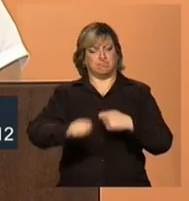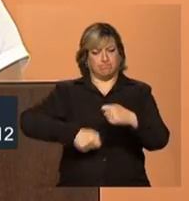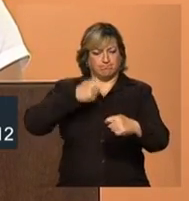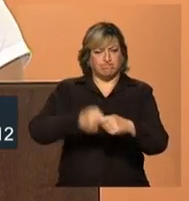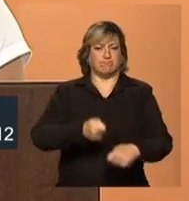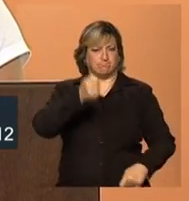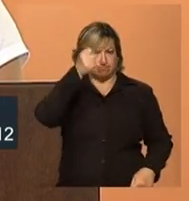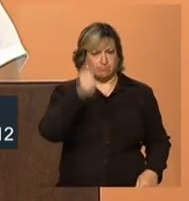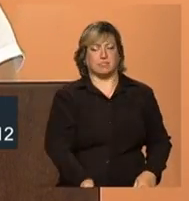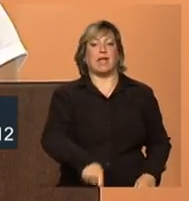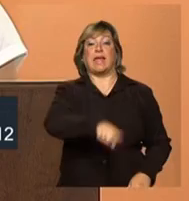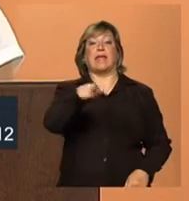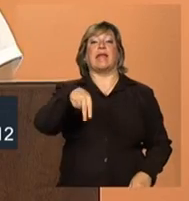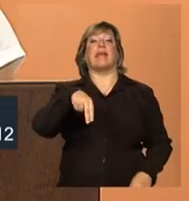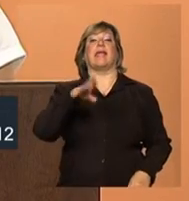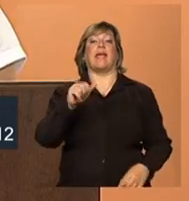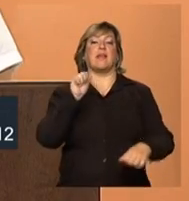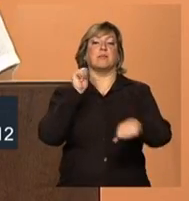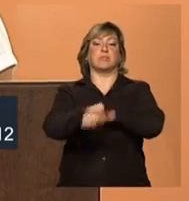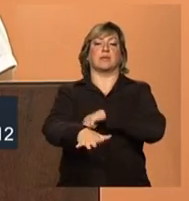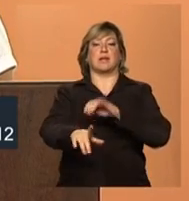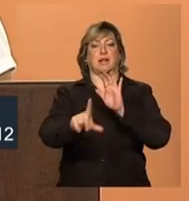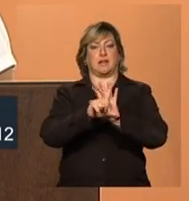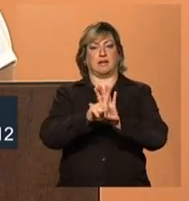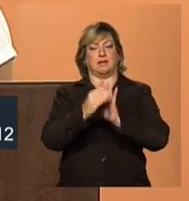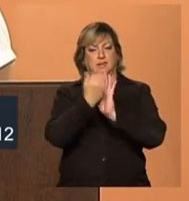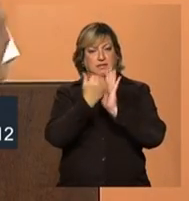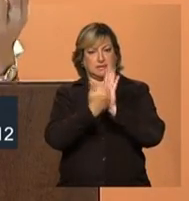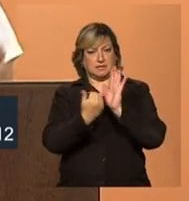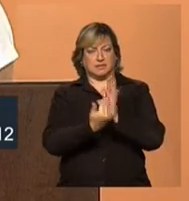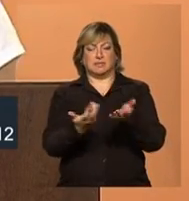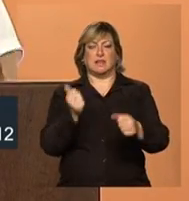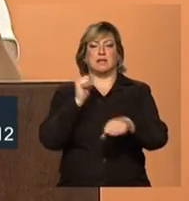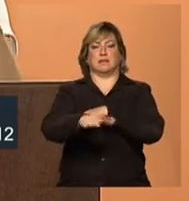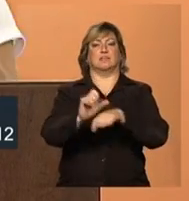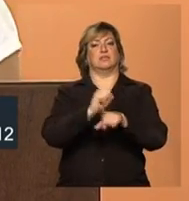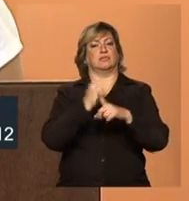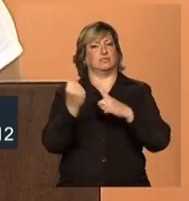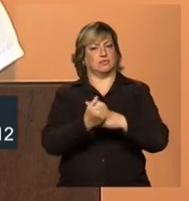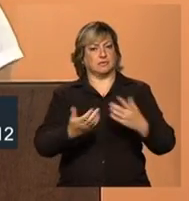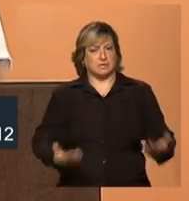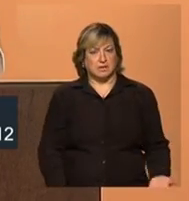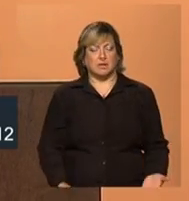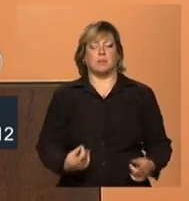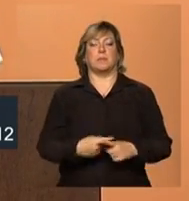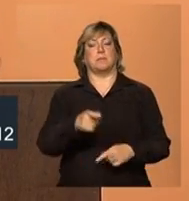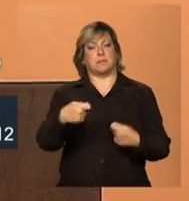falta com respeito às regras e com respeito à sociedade. Com todo respeito,